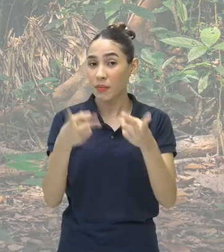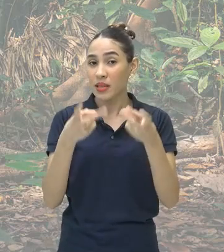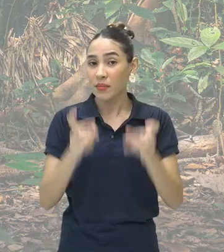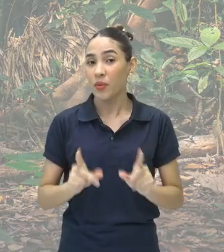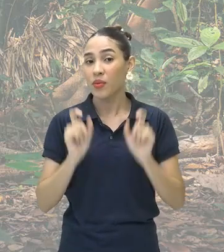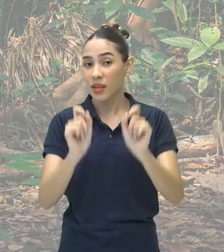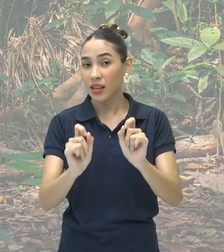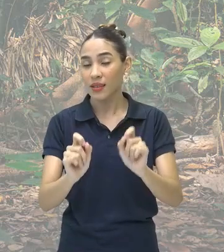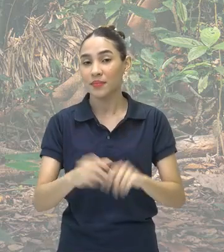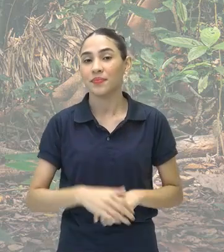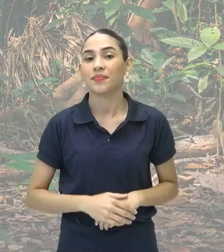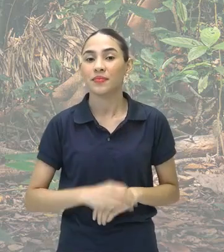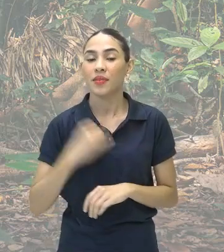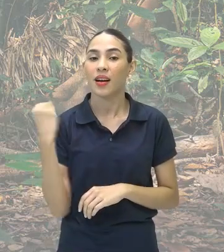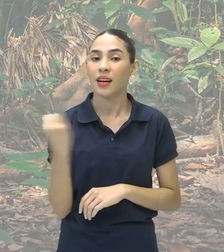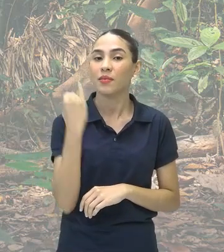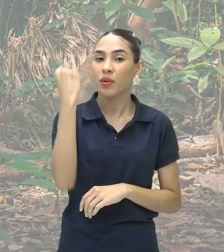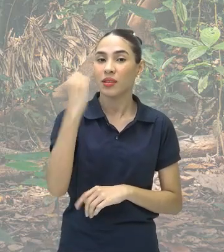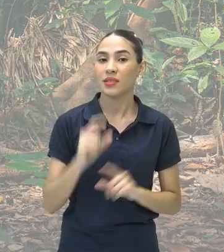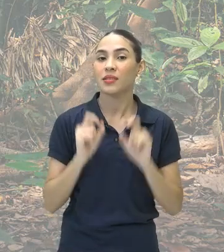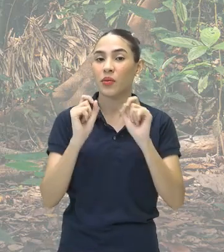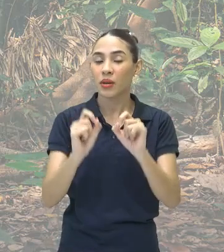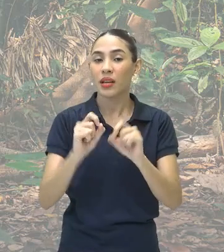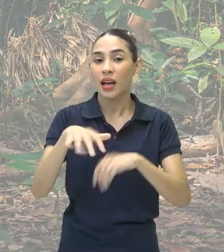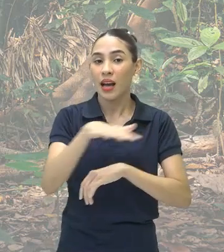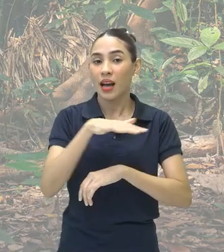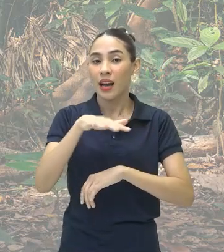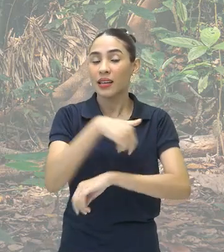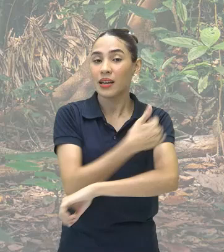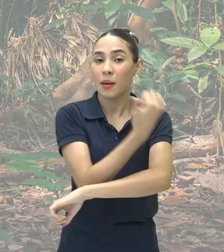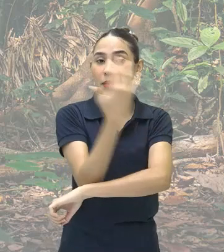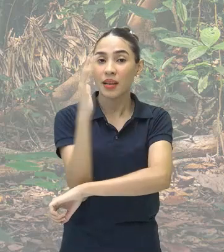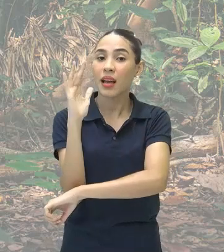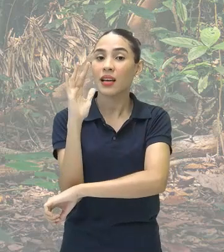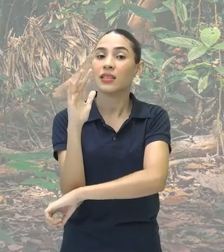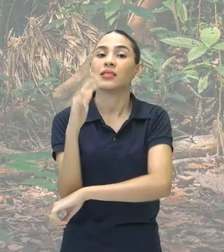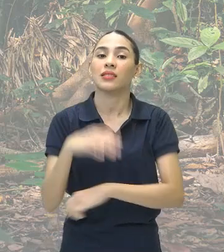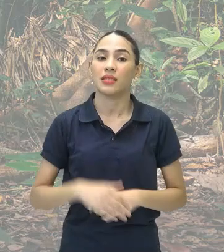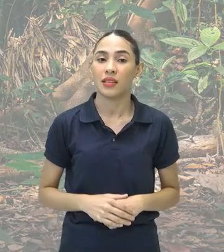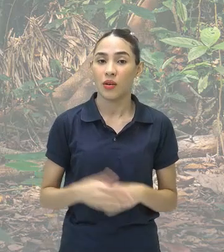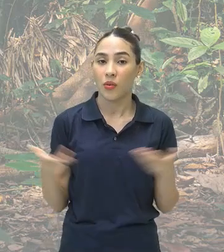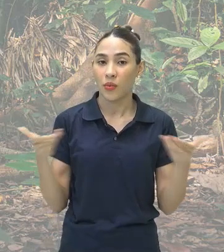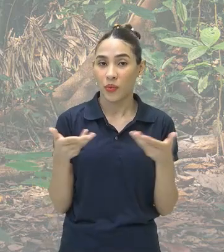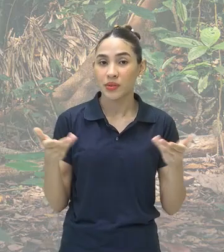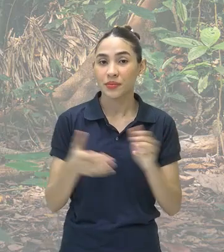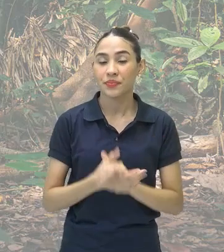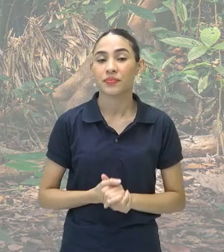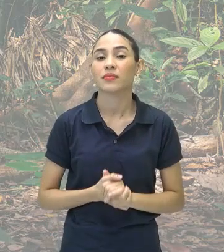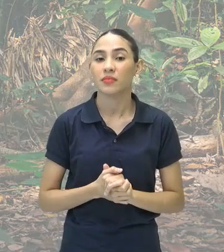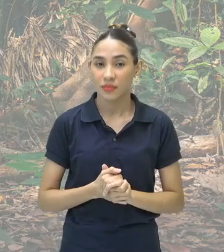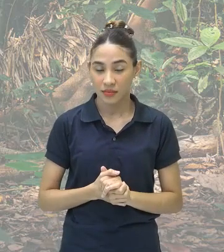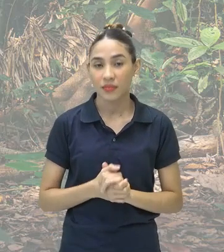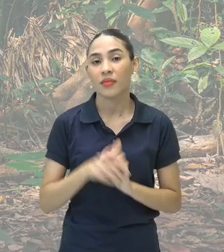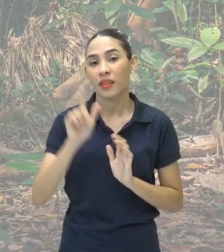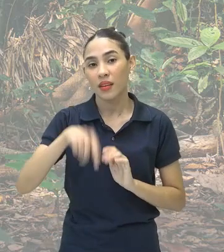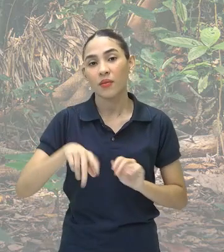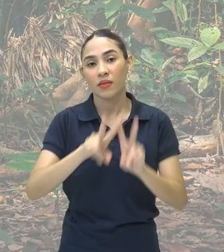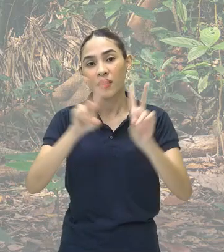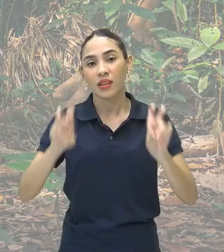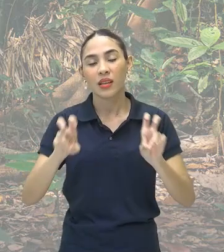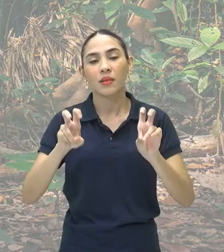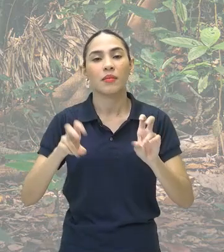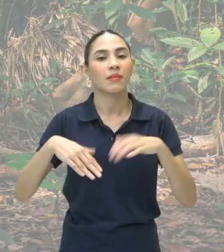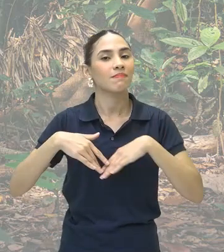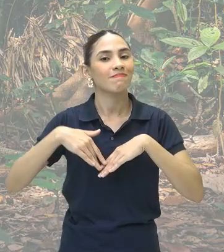o quê? A importância do meio ambiente na atualidade. Isso é um tema que